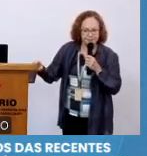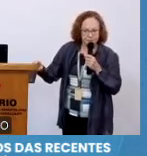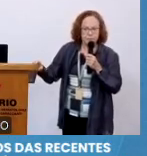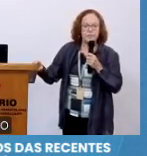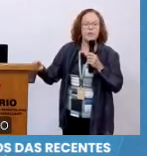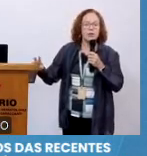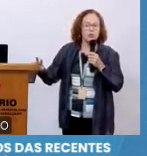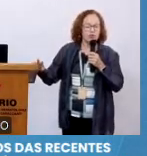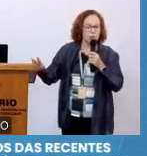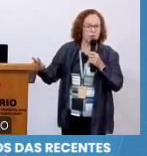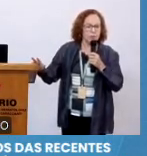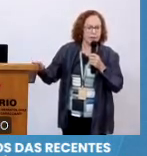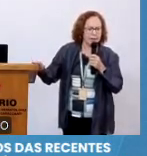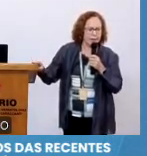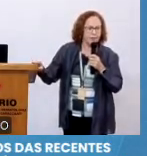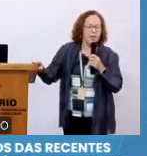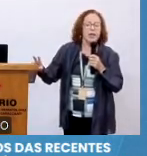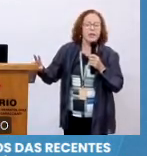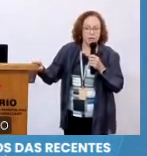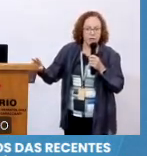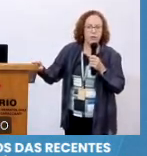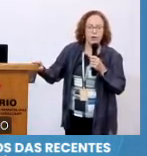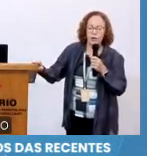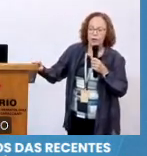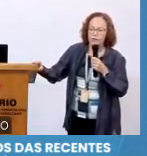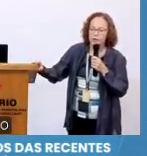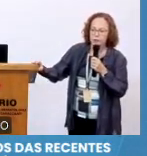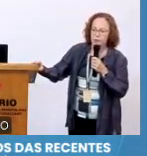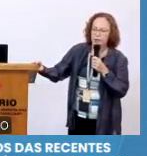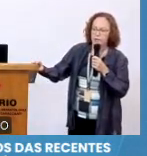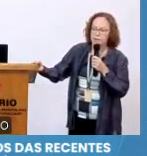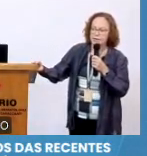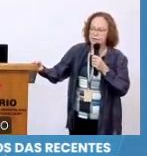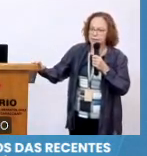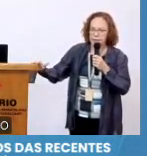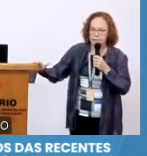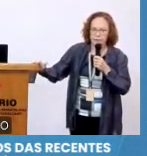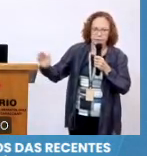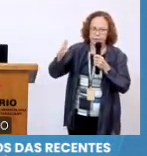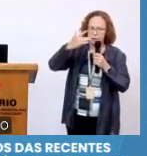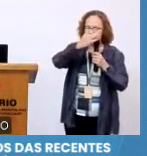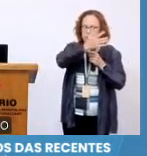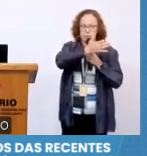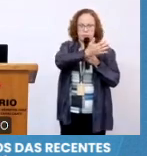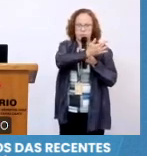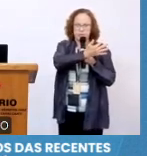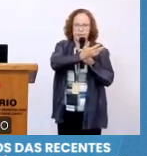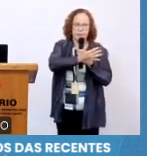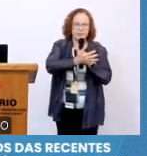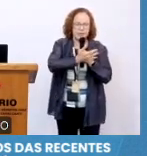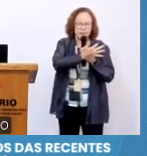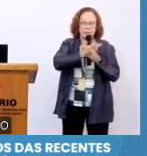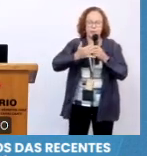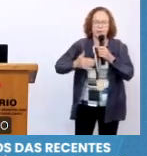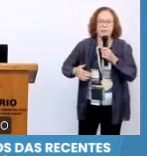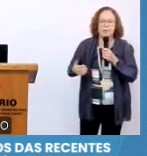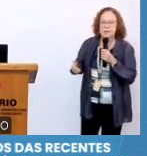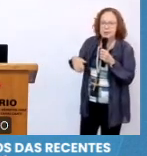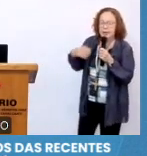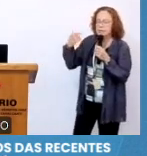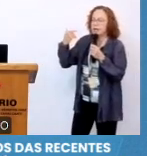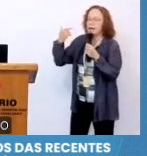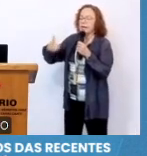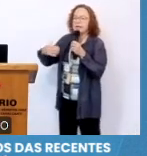FIPCLIN, no segundo FIPCLIN, que foi um evento que teve em Brasília semana passada,